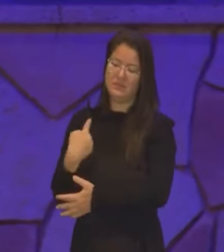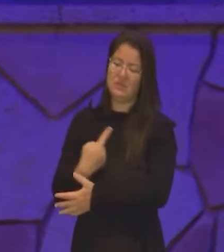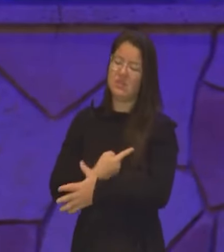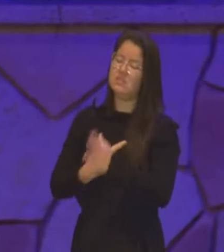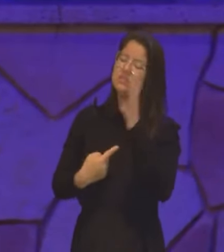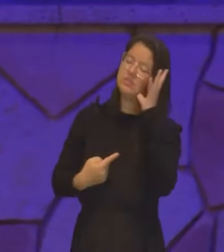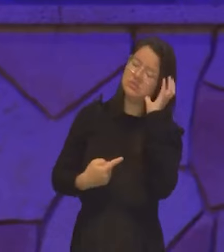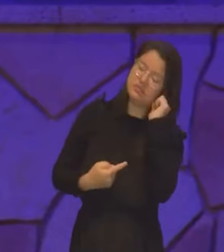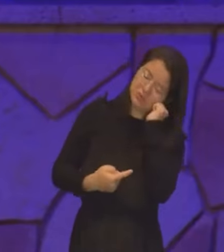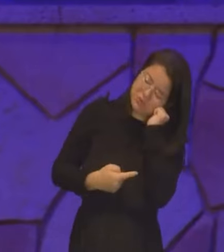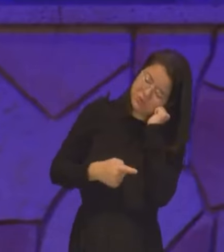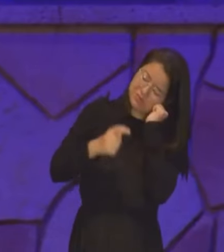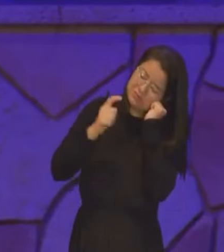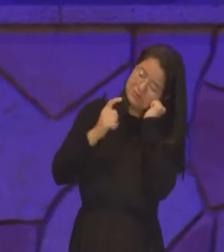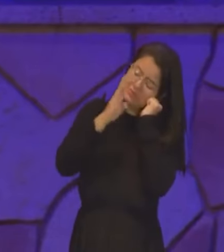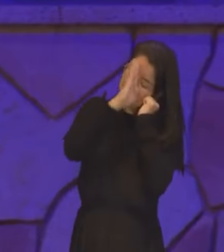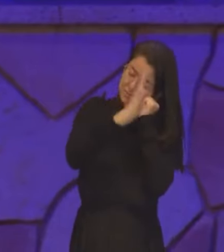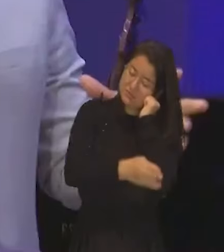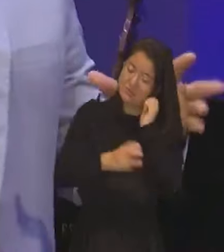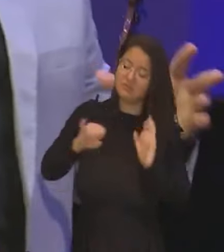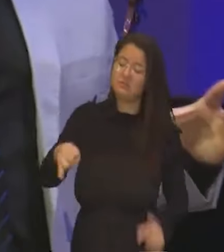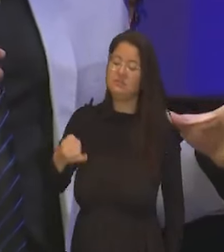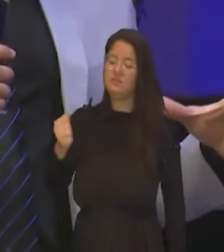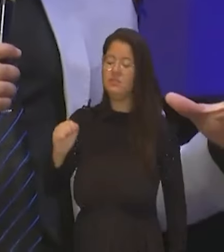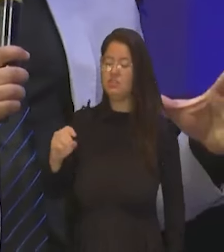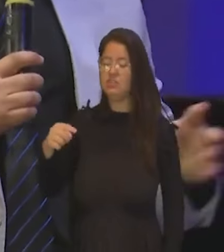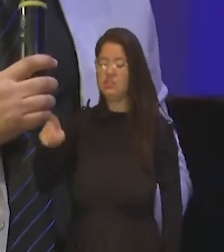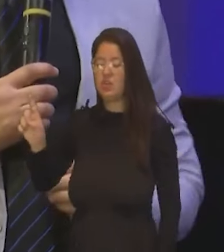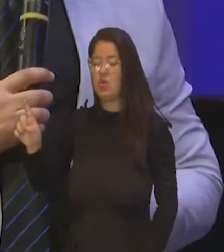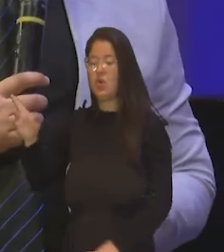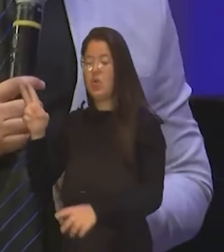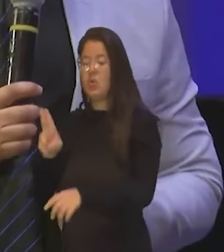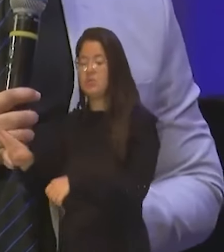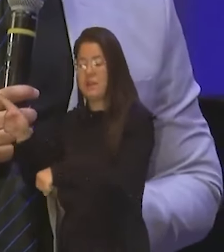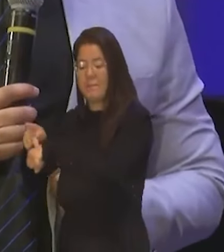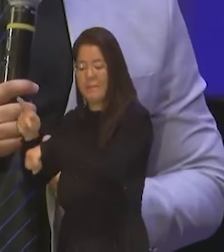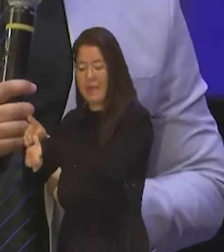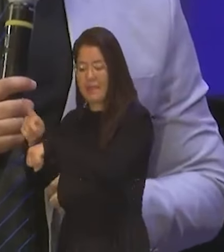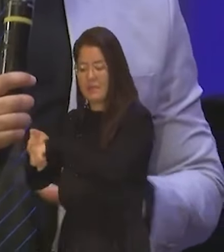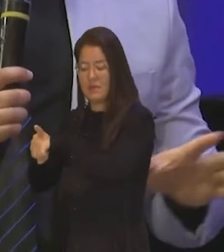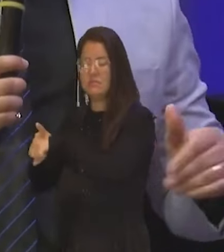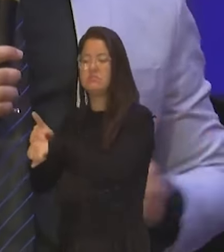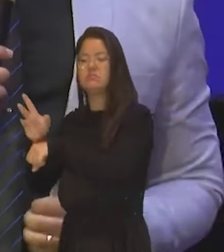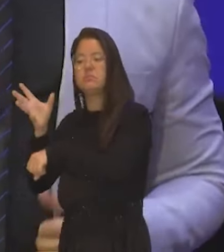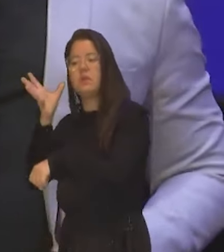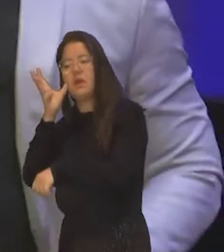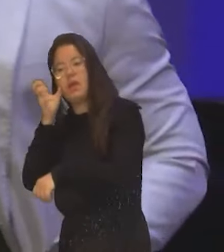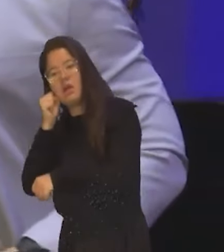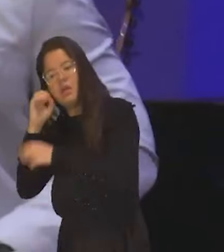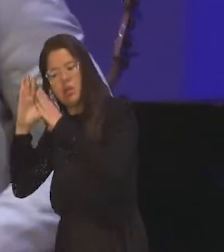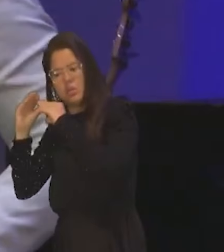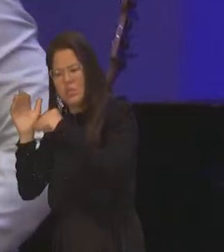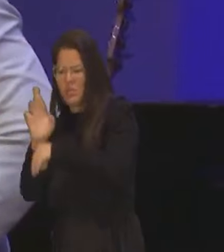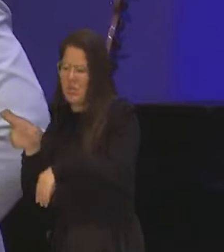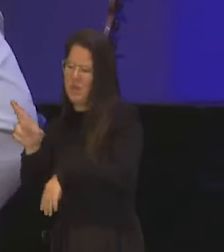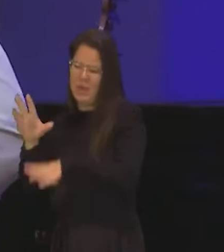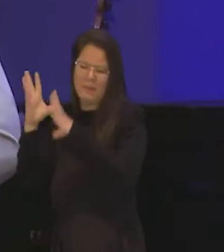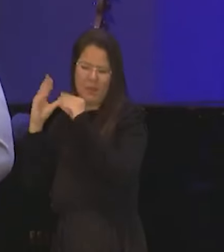e o sono vem. E Jacó se deita, ele faz daquela pedra o seu travesseiro. Não era um travesseiro de pena de